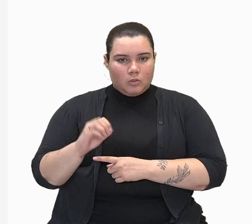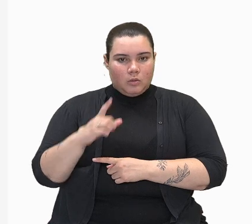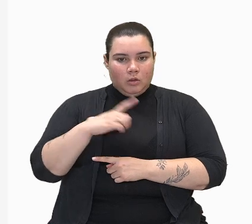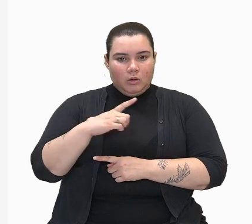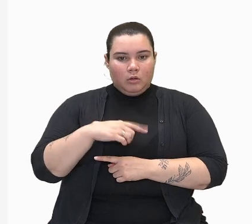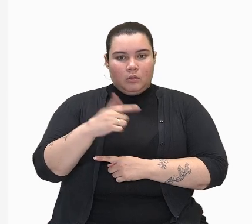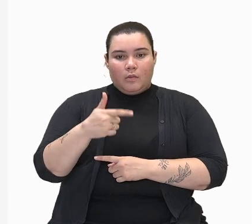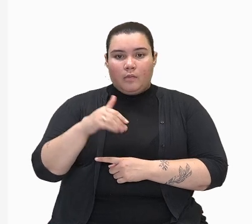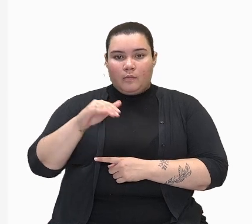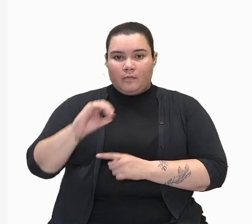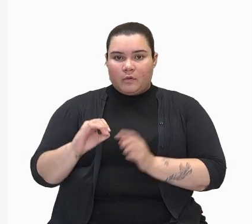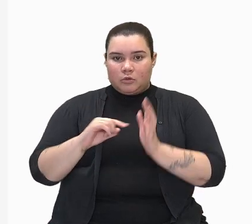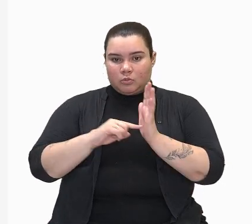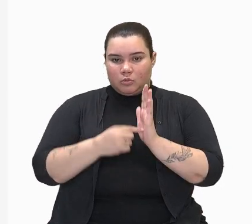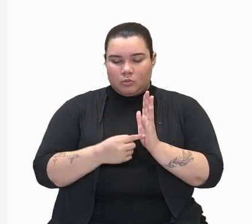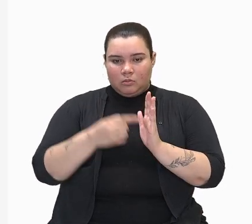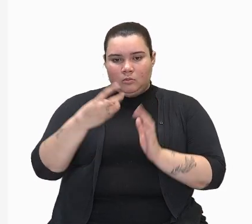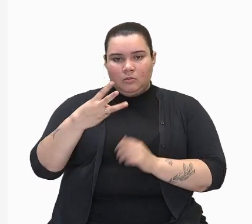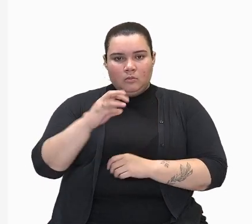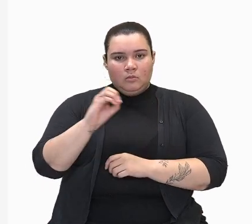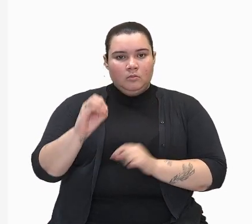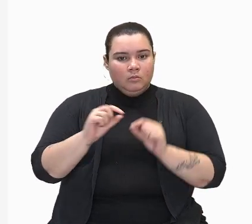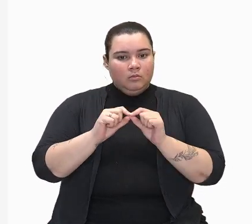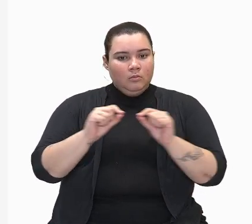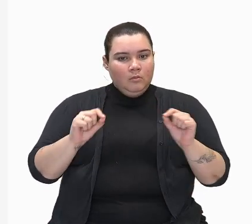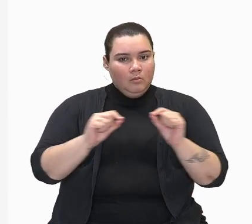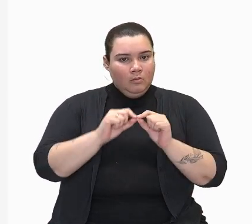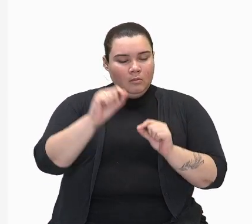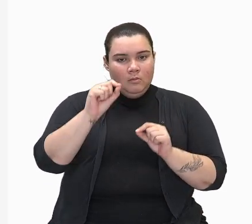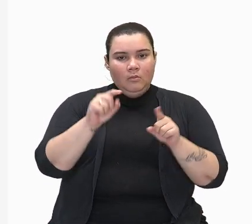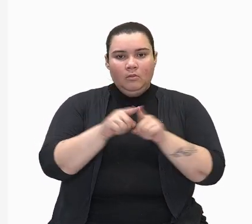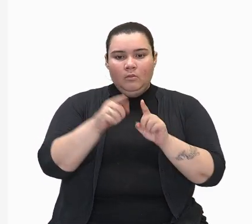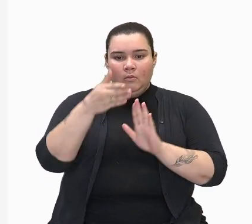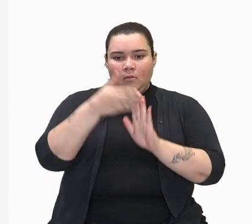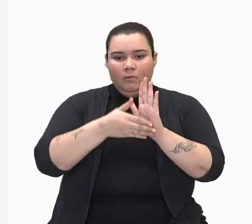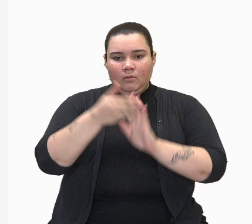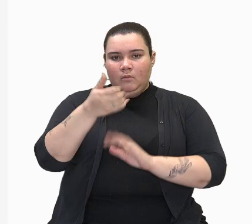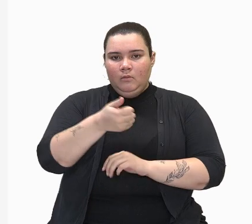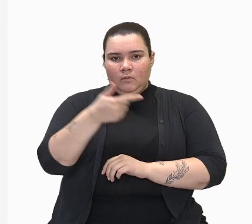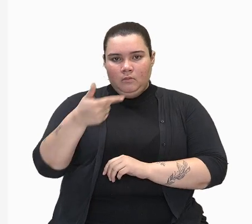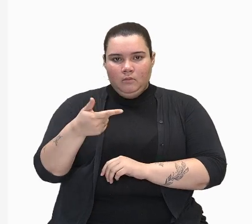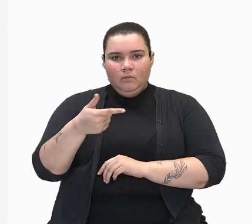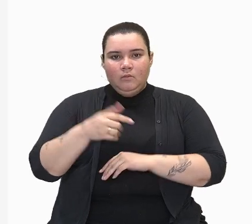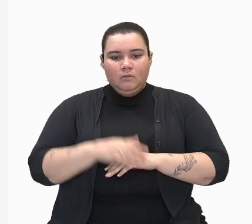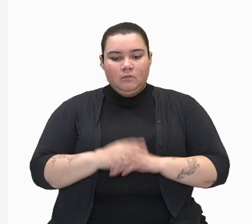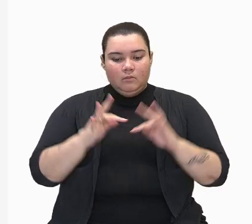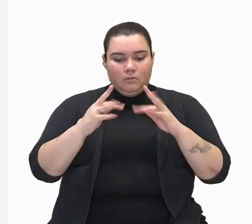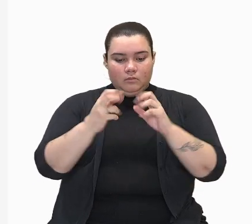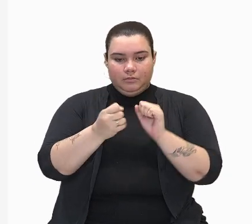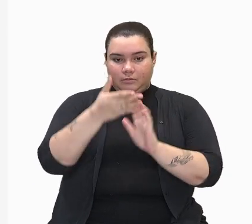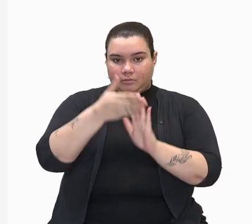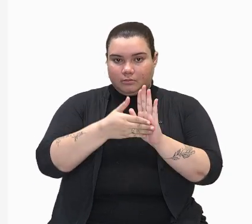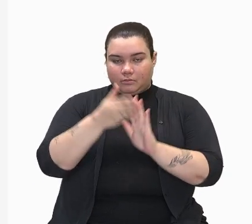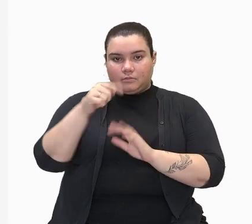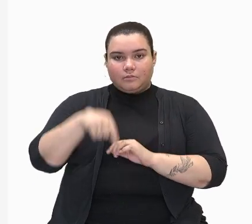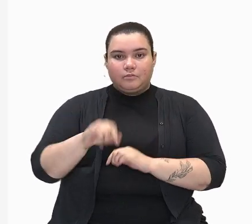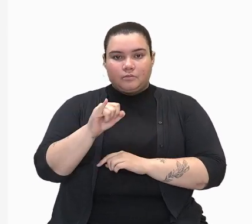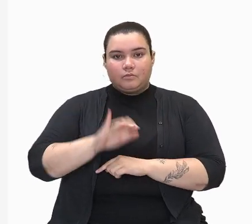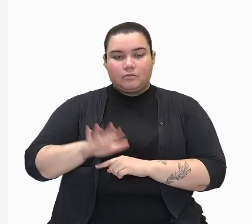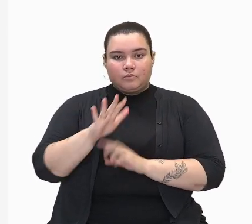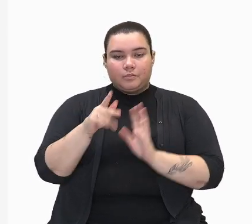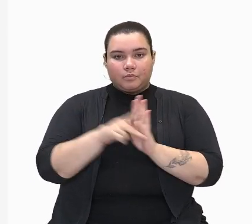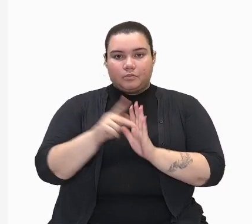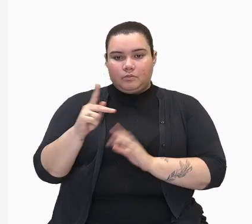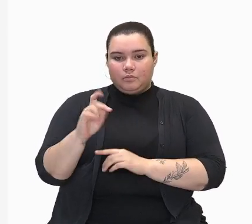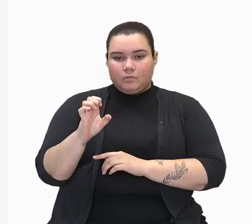30 arestas e 12 faces. E todas as suas faces têm aí um pentágono, né?